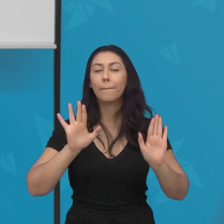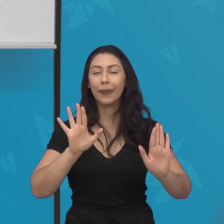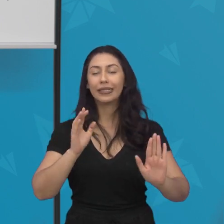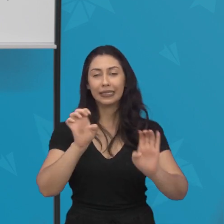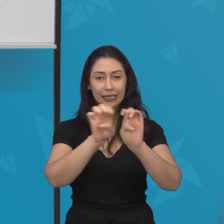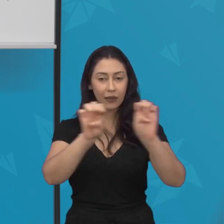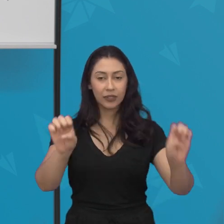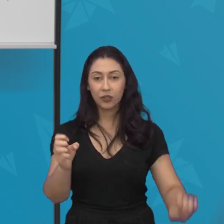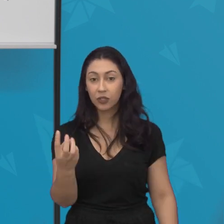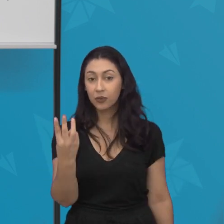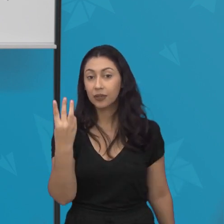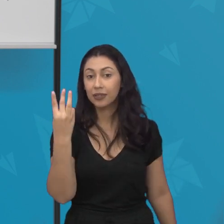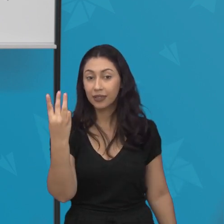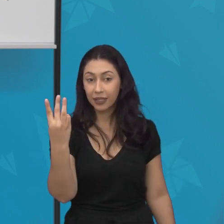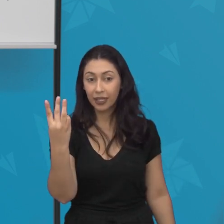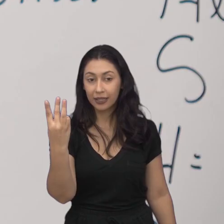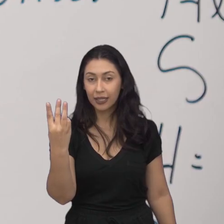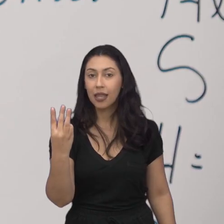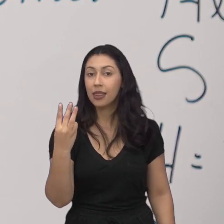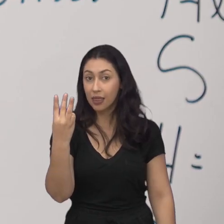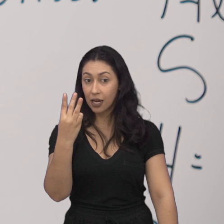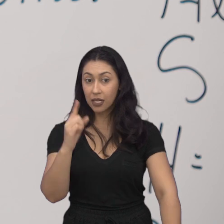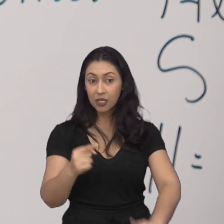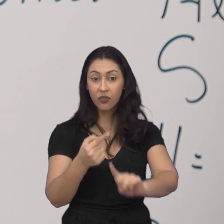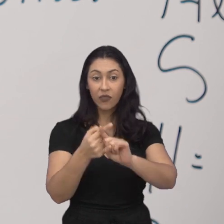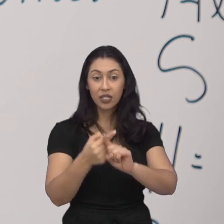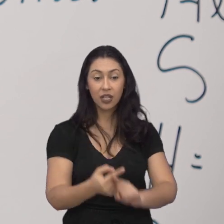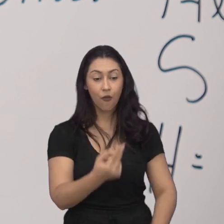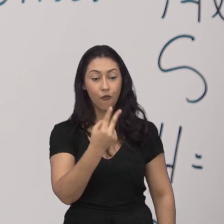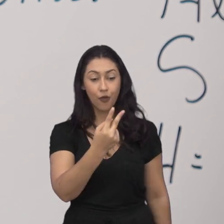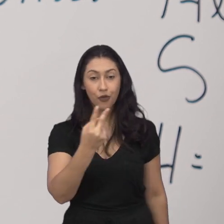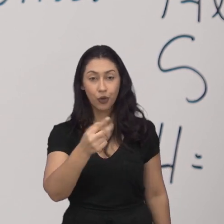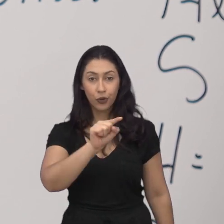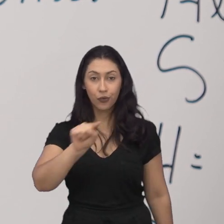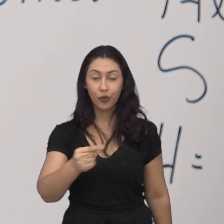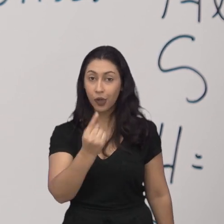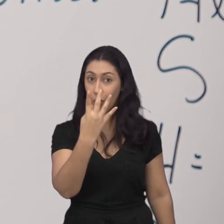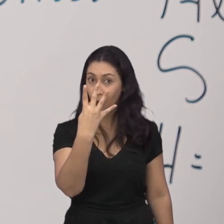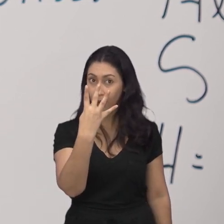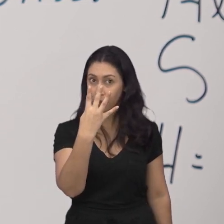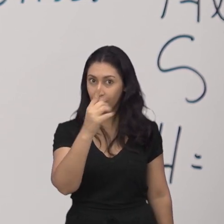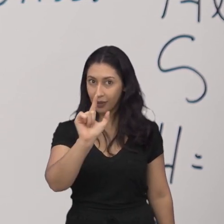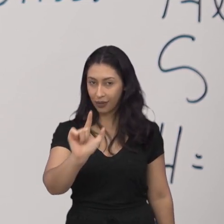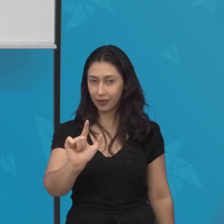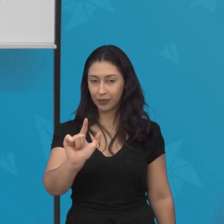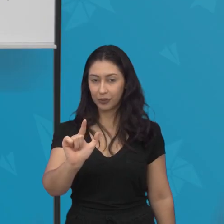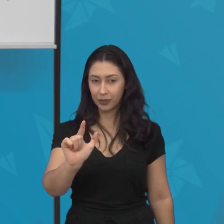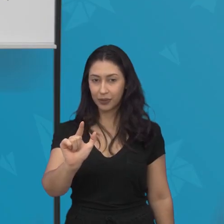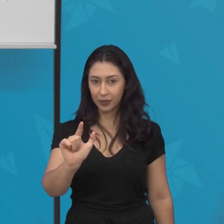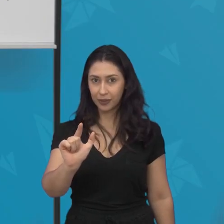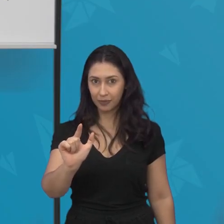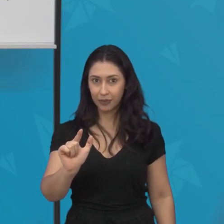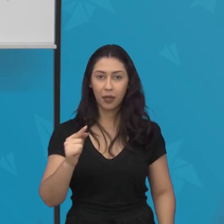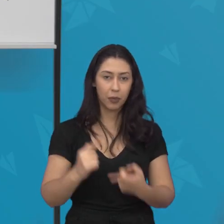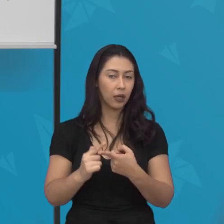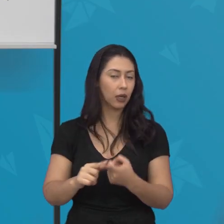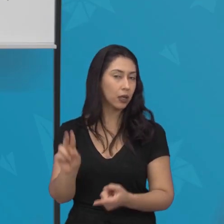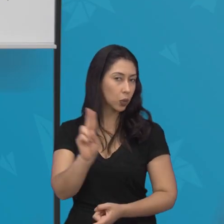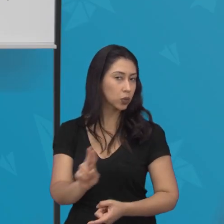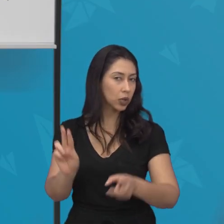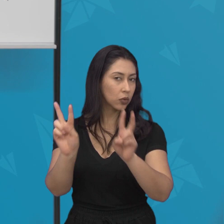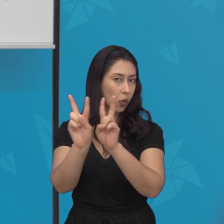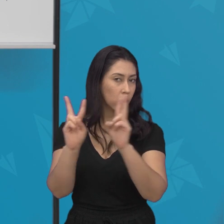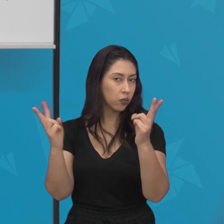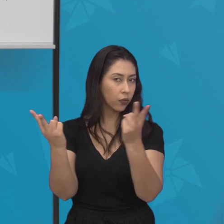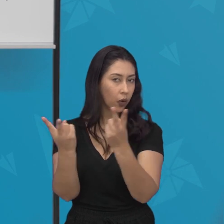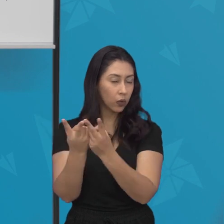no caso do hidrogênio, a gente tem aqui 3 vezes 22,4 litros. A gente trabalha com volume no caso do